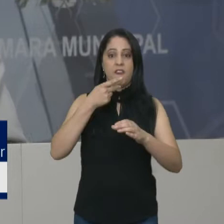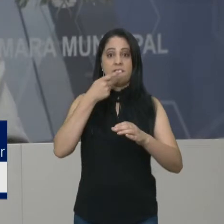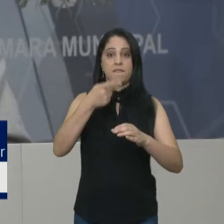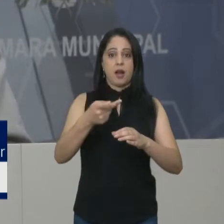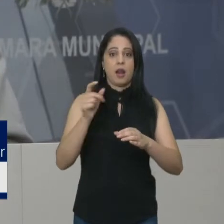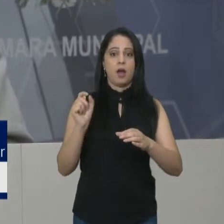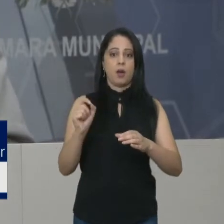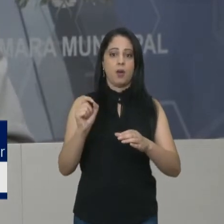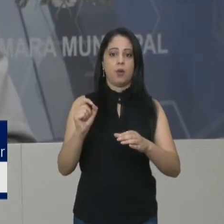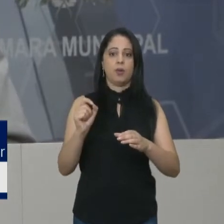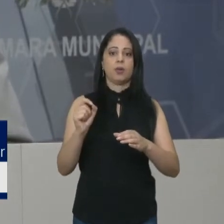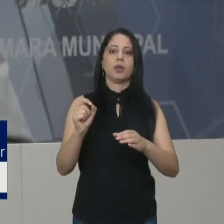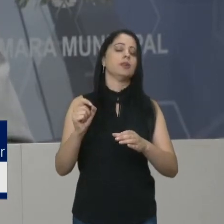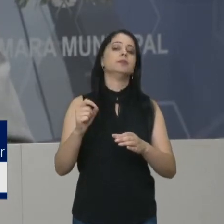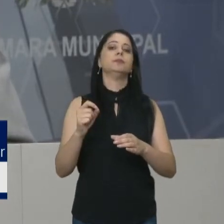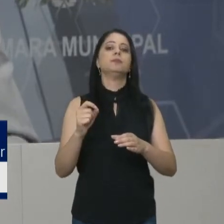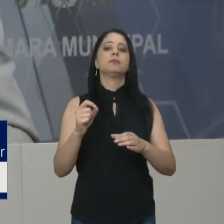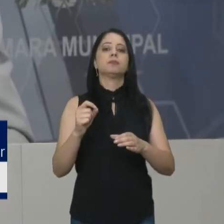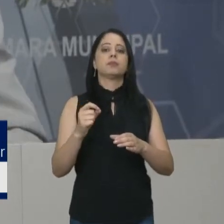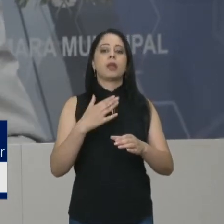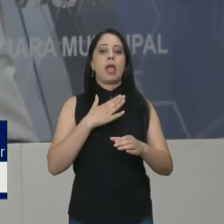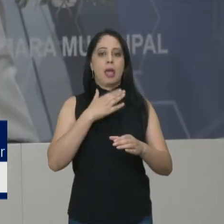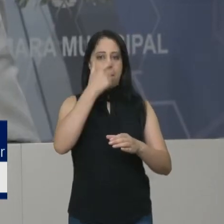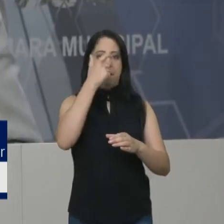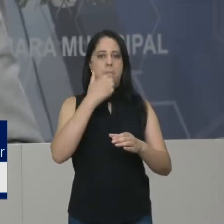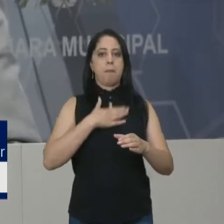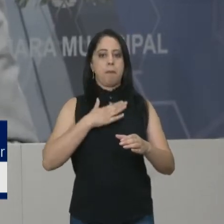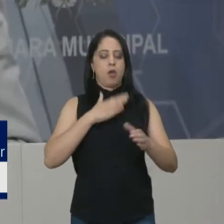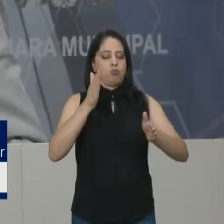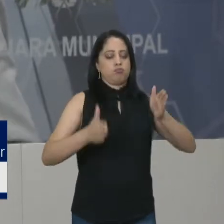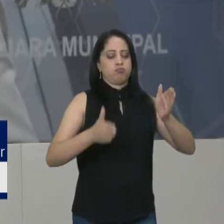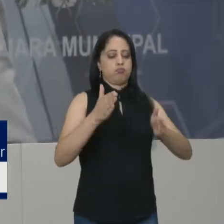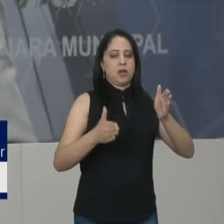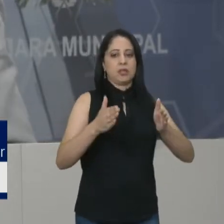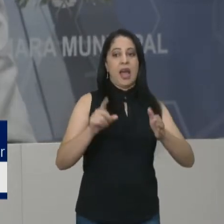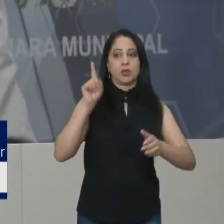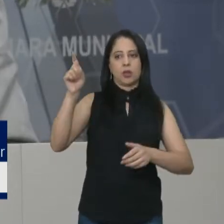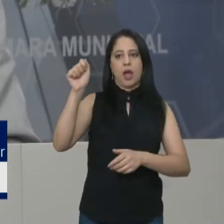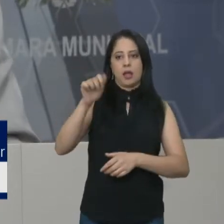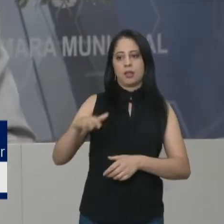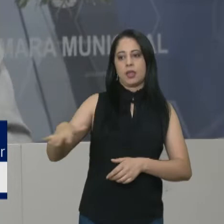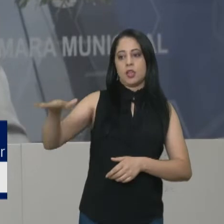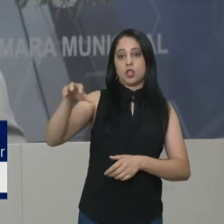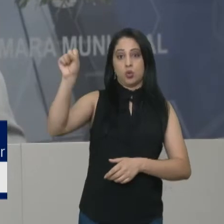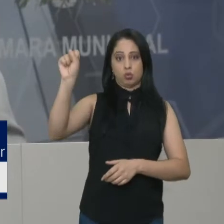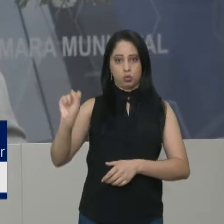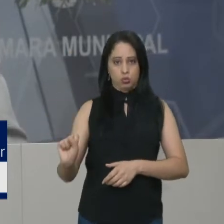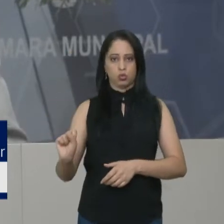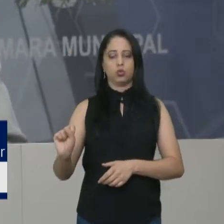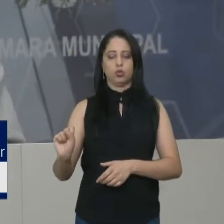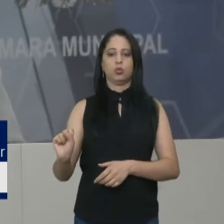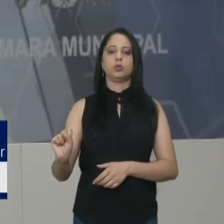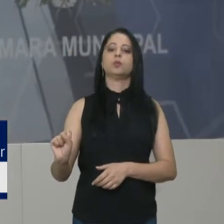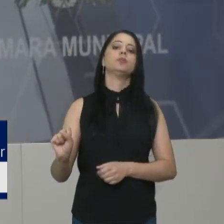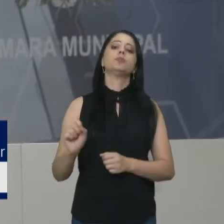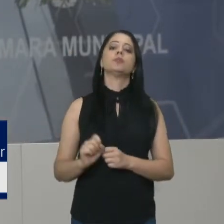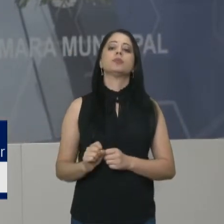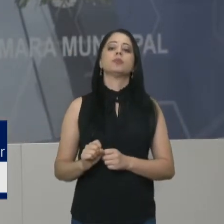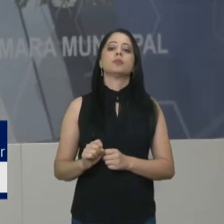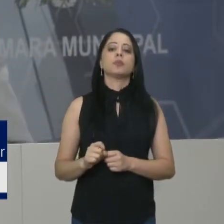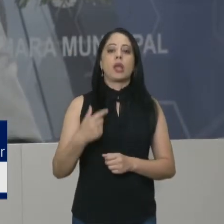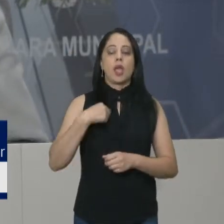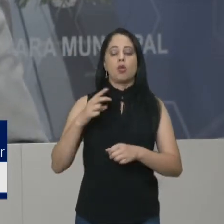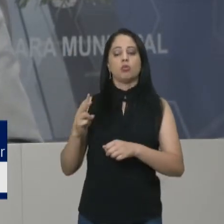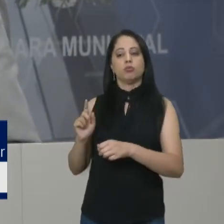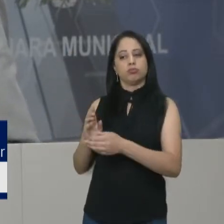nosso mandato pela cidade, pela região sul e por onde nós somos solicitados, dizendo que eu estive